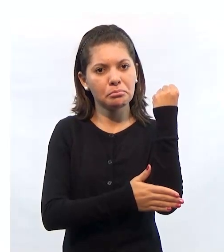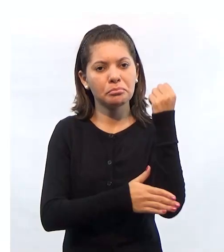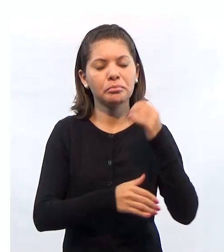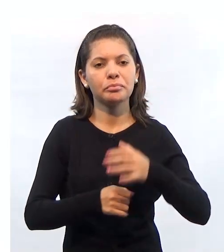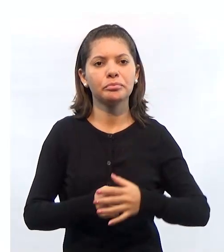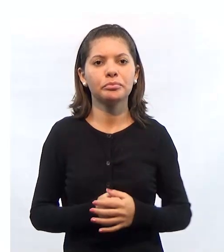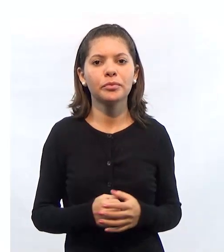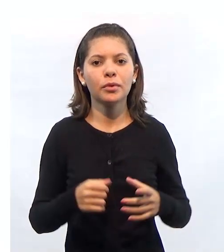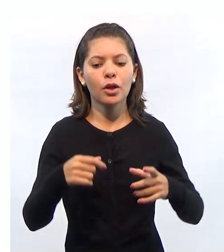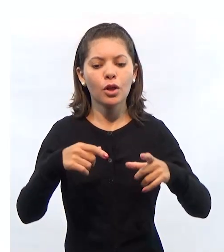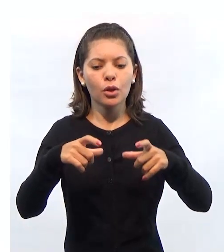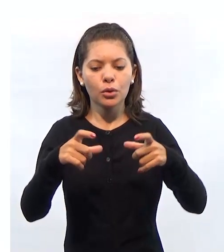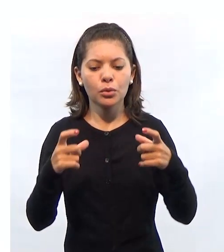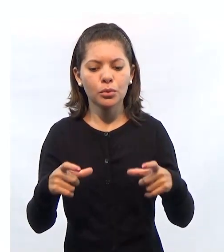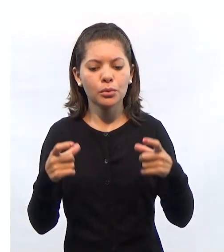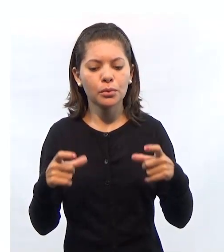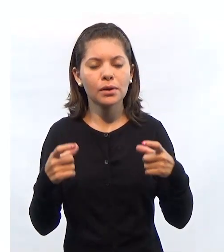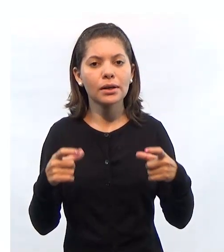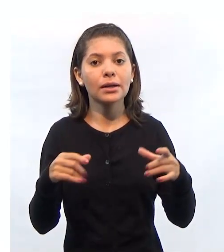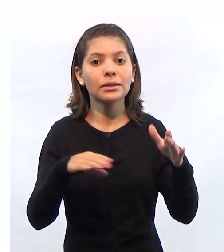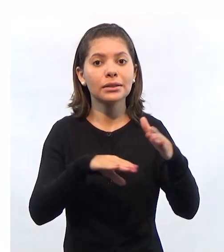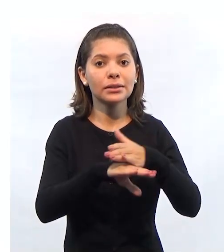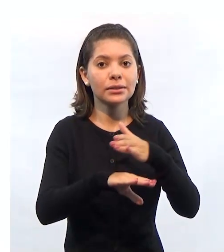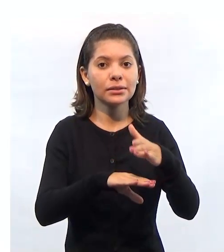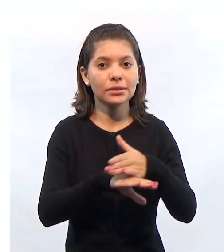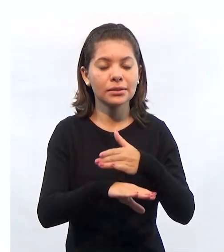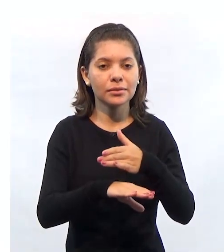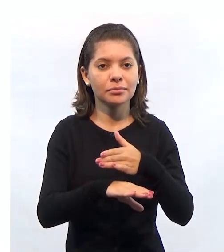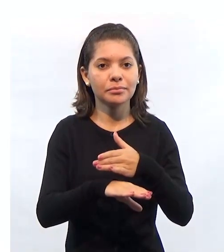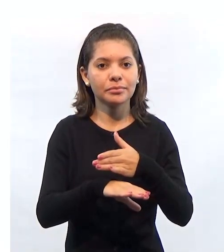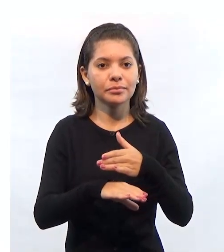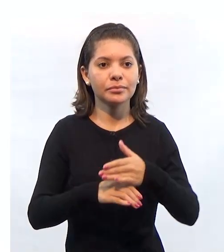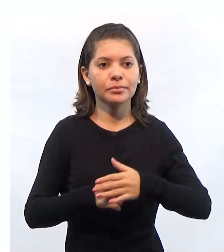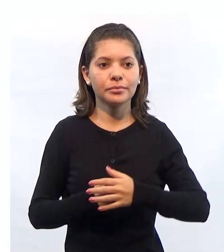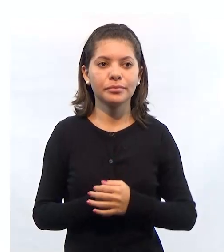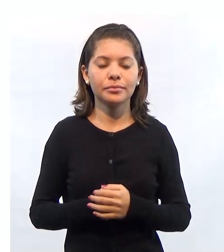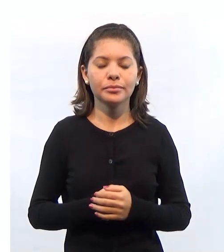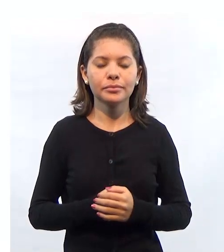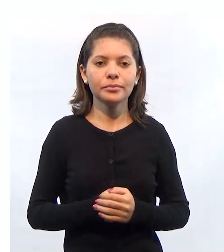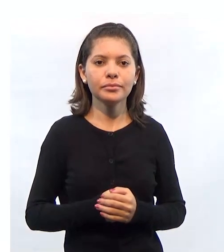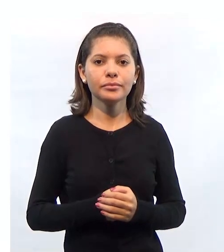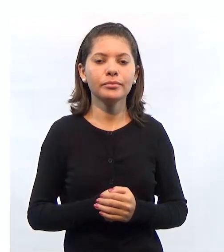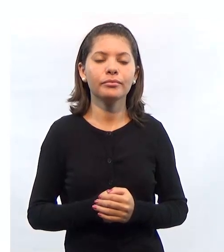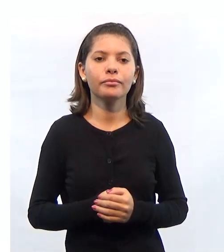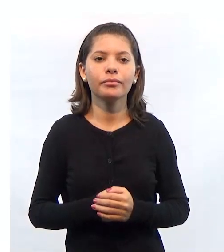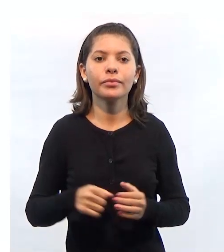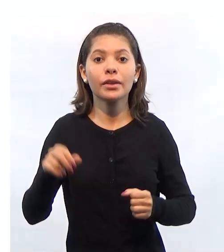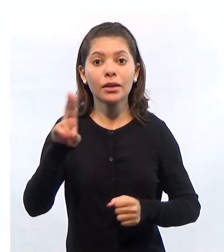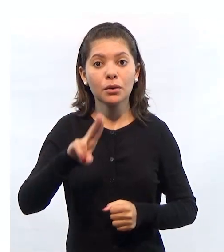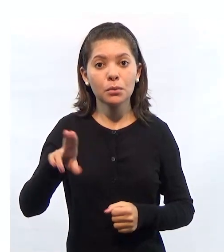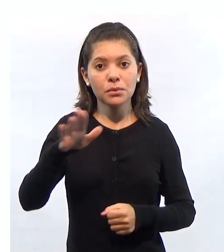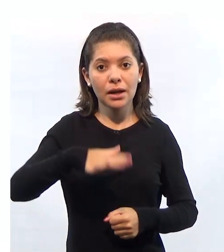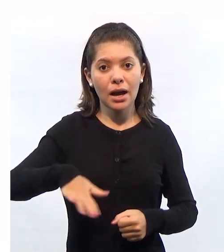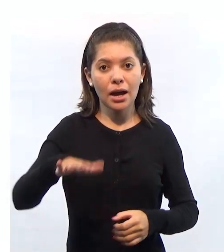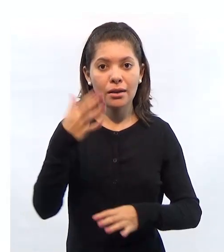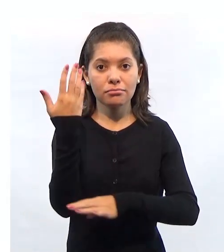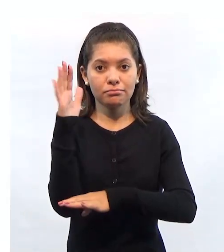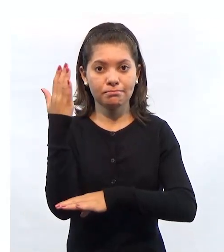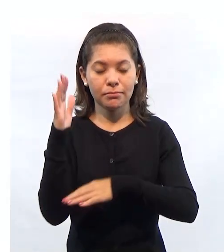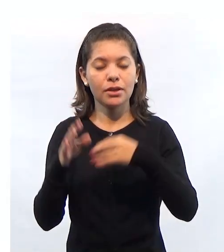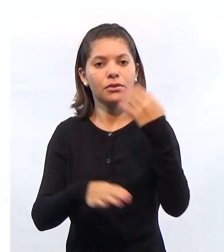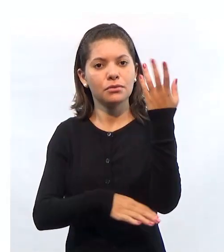Nas madeireiras, estoque de madeira, principalmente das madeireiras que exploram áreas